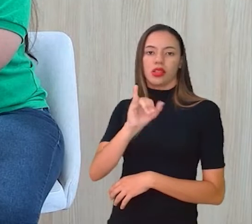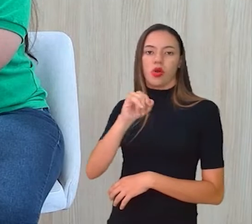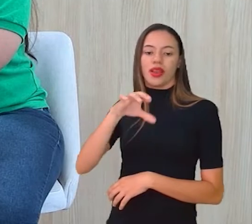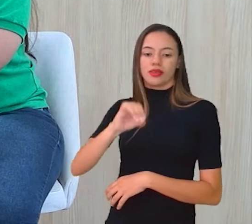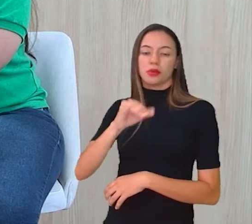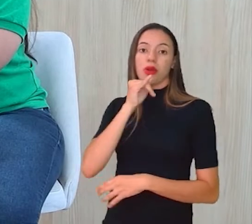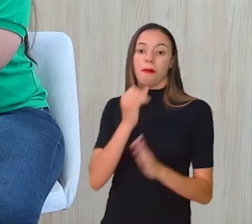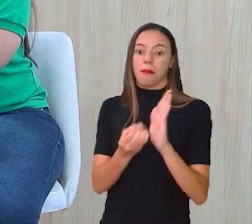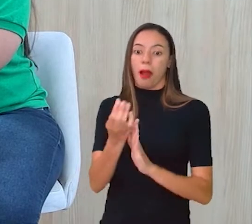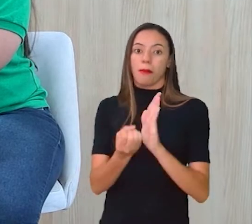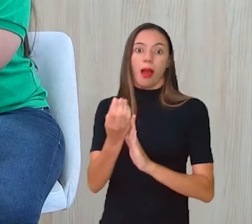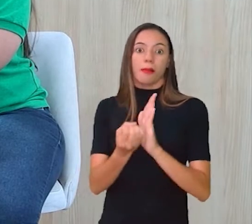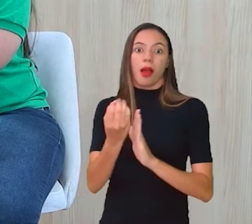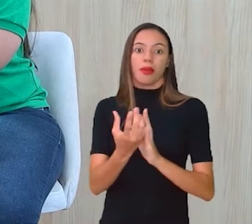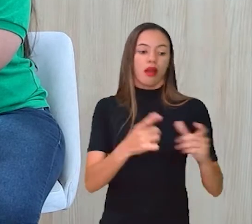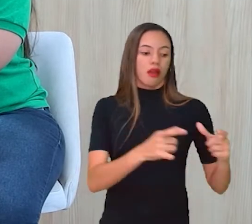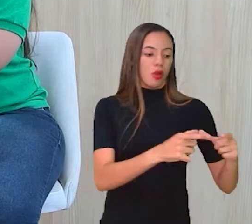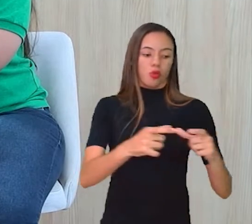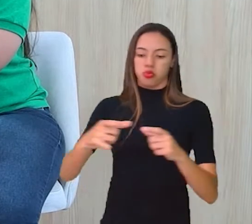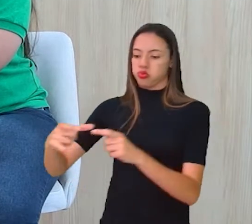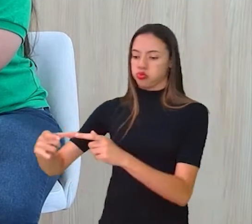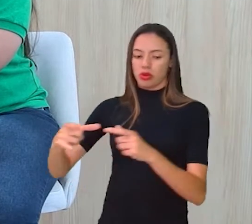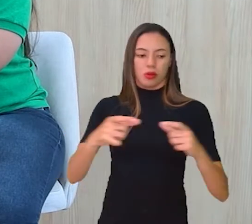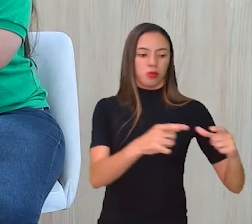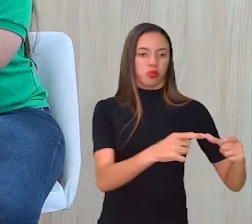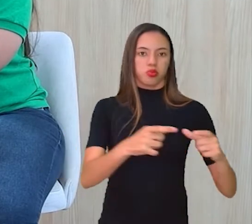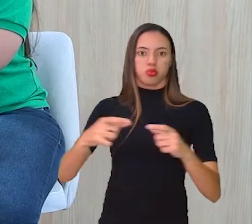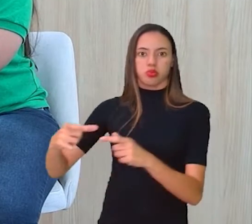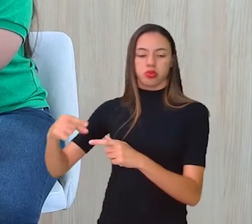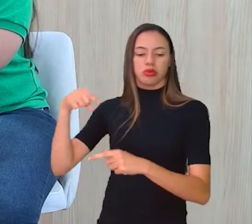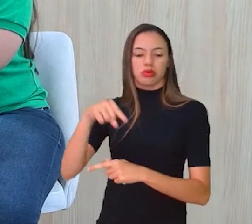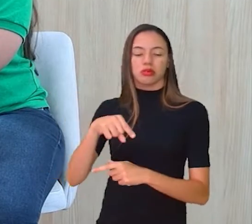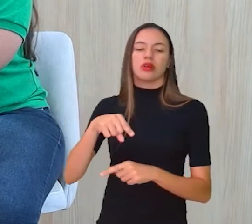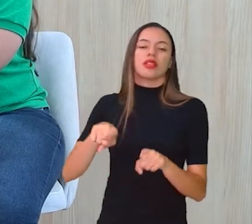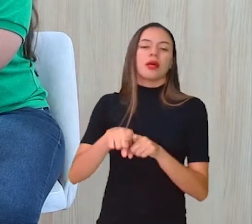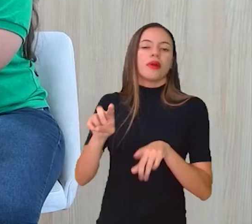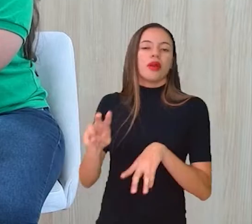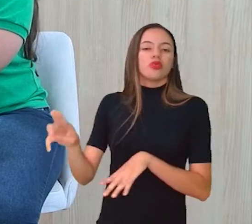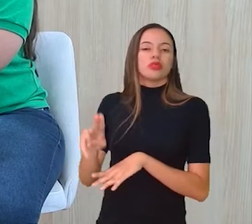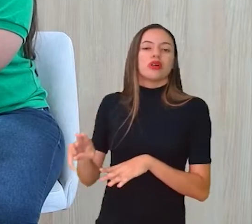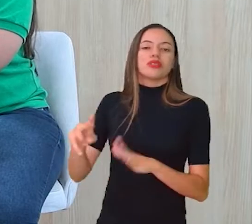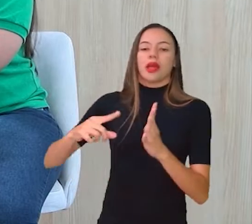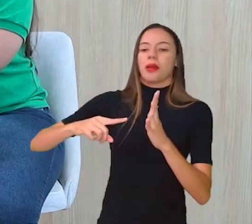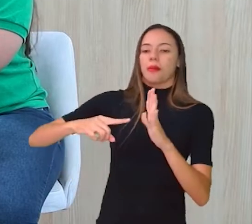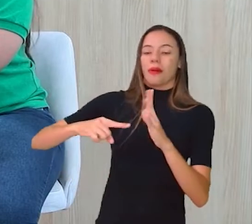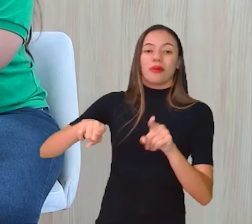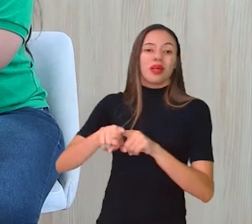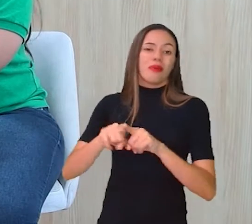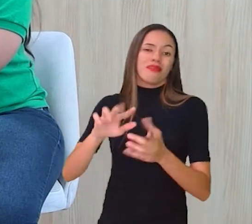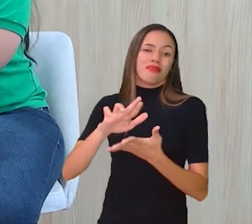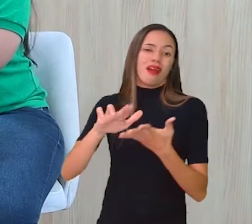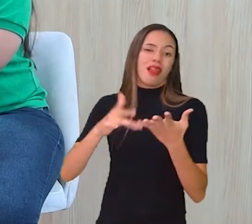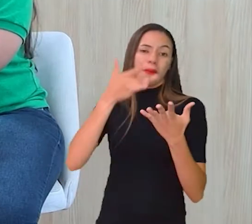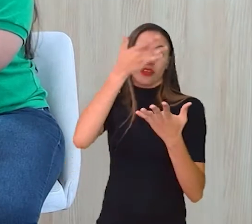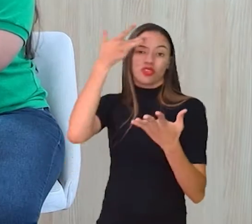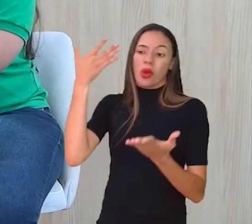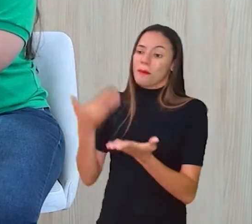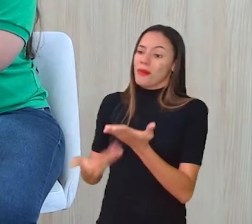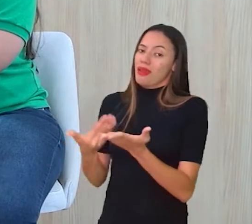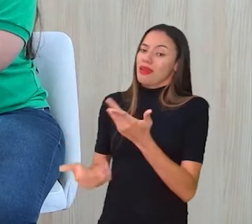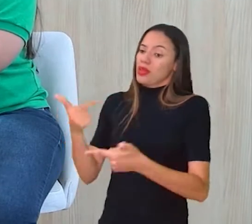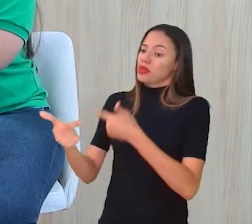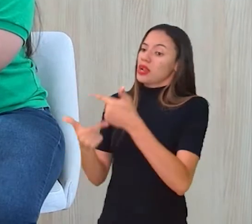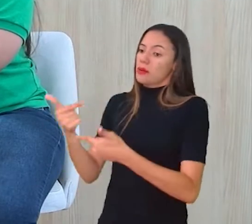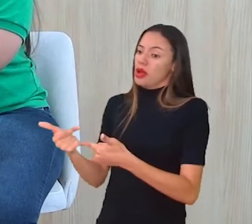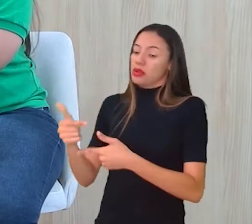larga escala, com a utilização daquelas máquinas, e quantas pessoas perderam seus empregos por conta disso. Mas